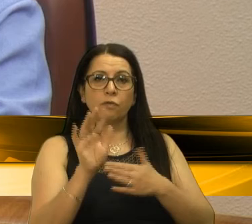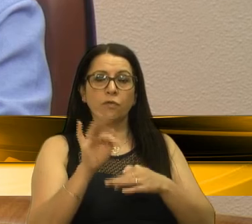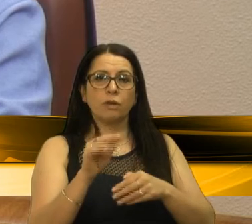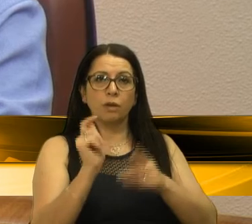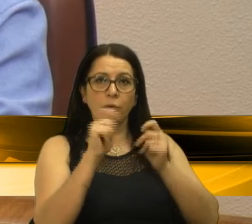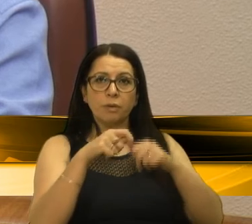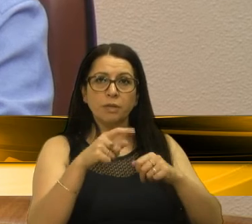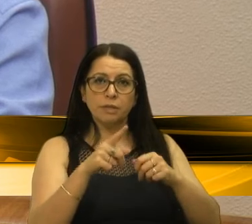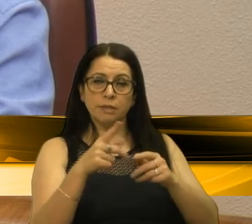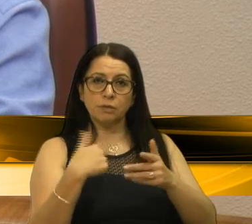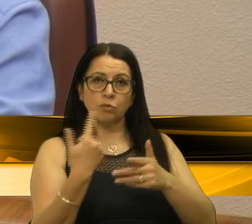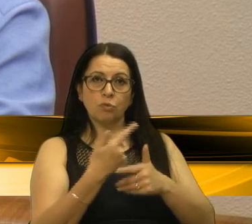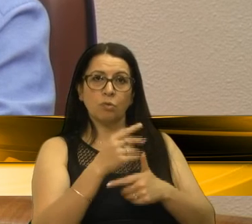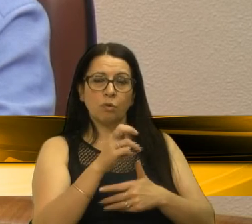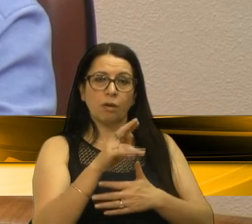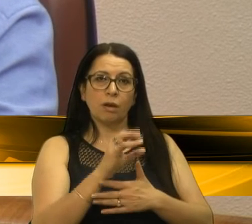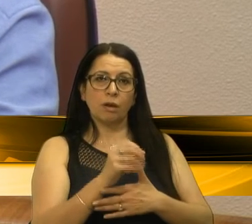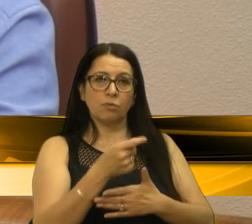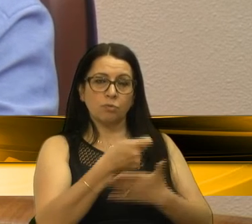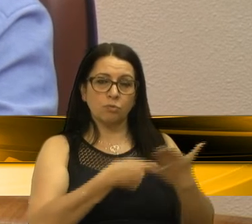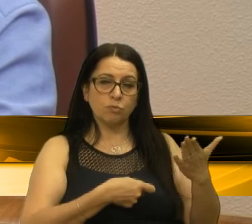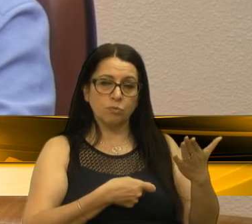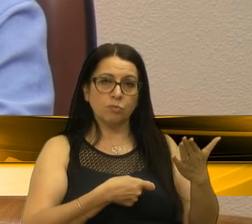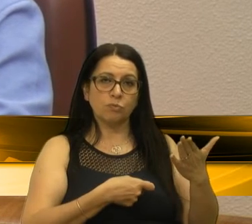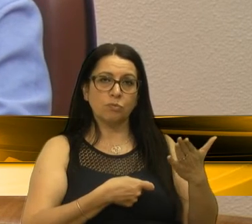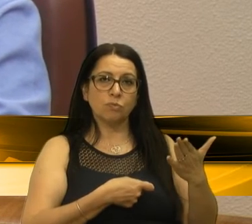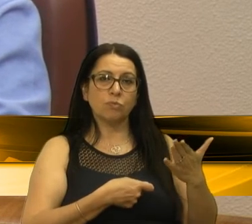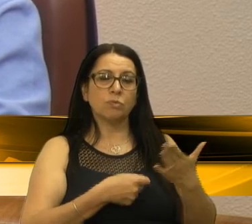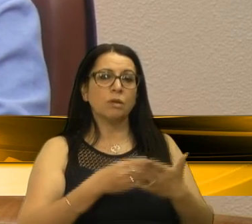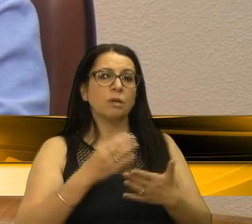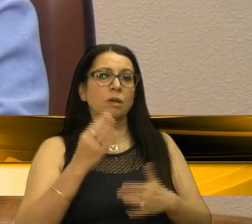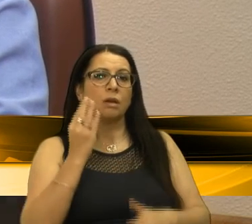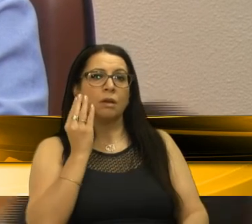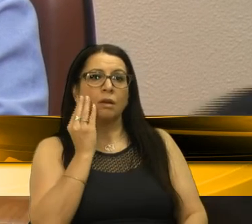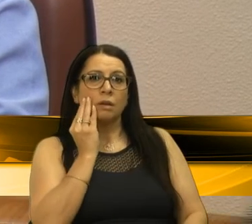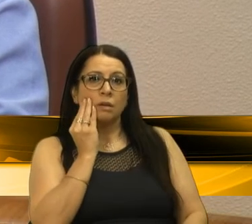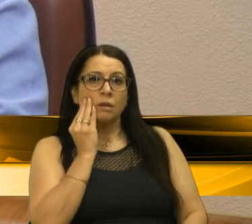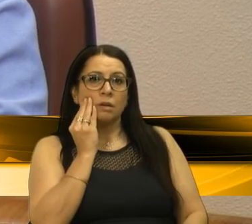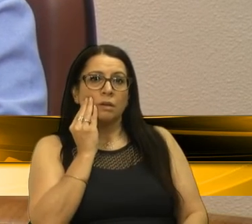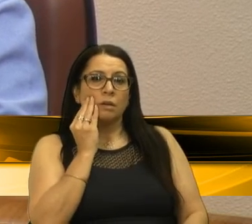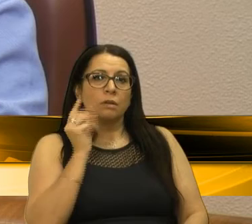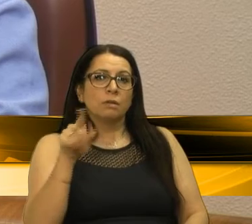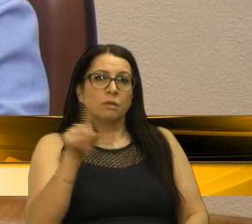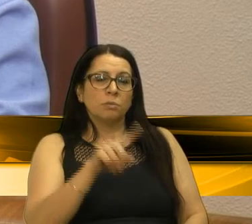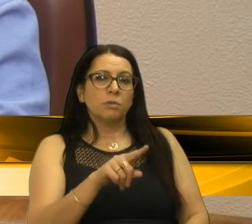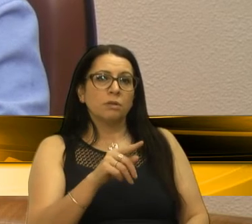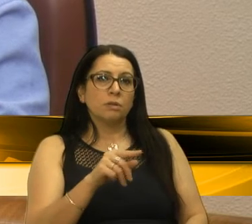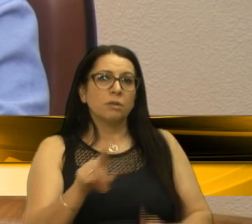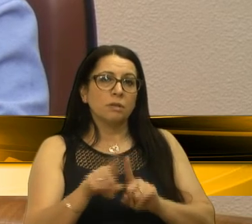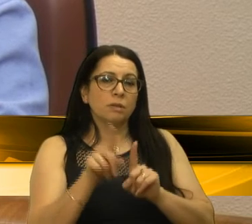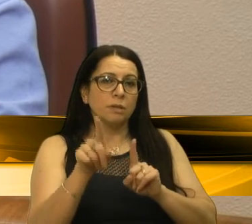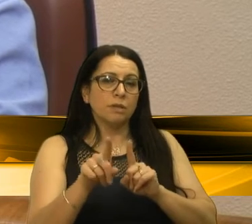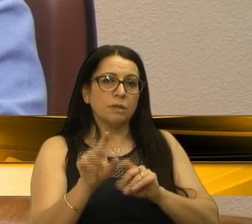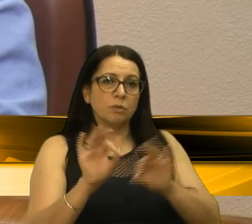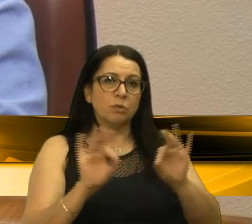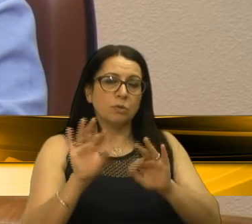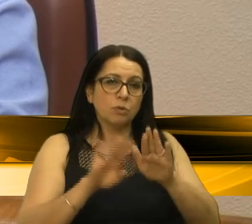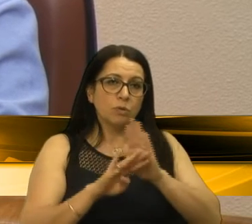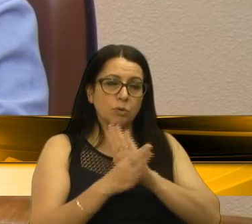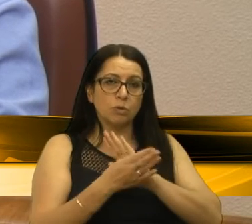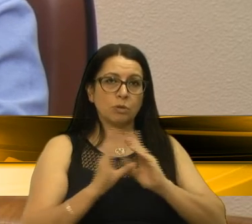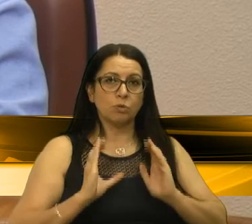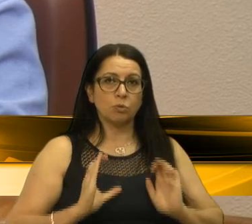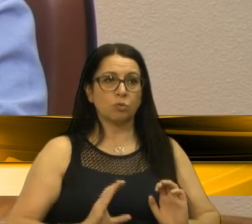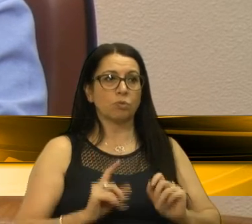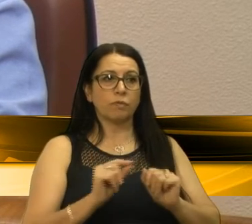seu cargo previsto no seu concurso. Doutora Cássia Kuhn, ainda em relação ao termo de ajustamento de conduta, esse termo de ajustamento de conduta, ele